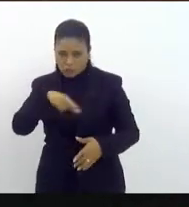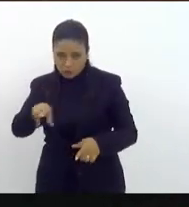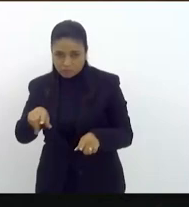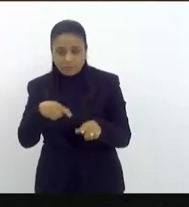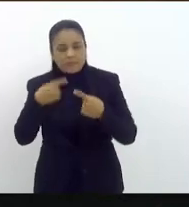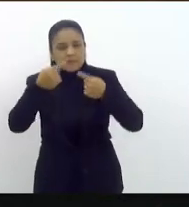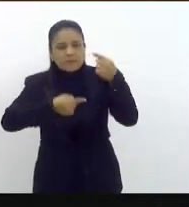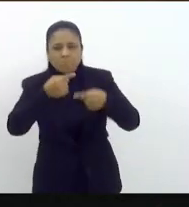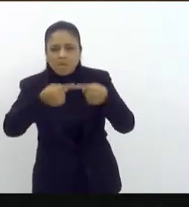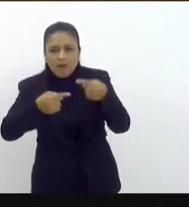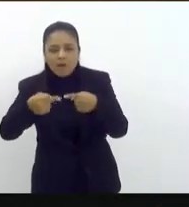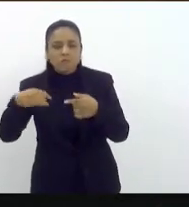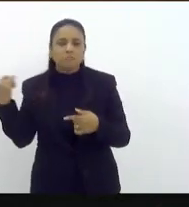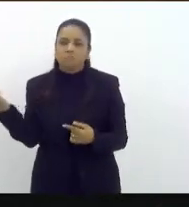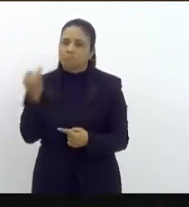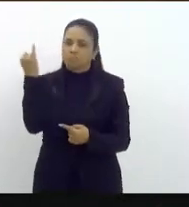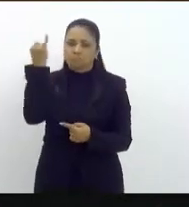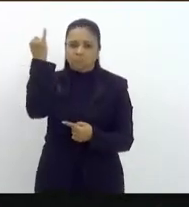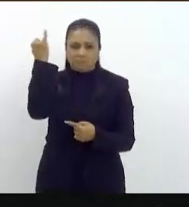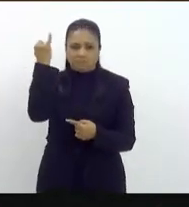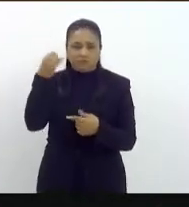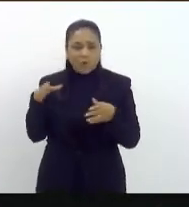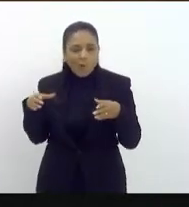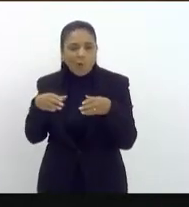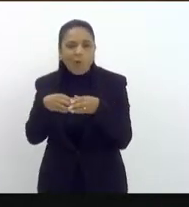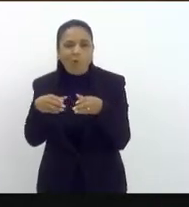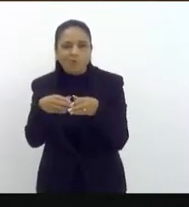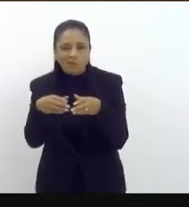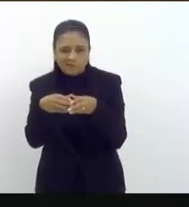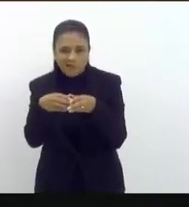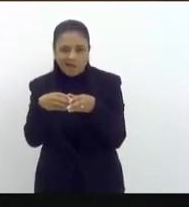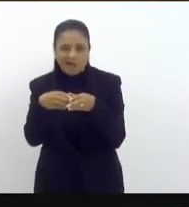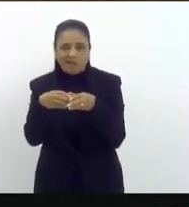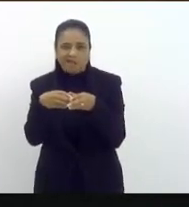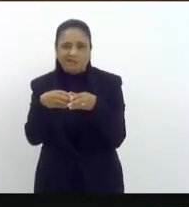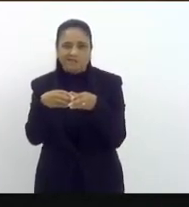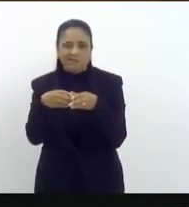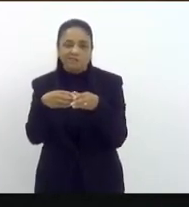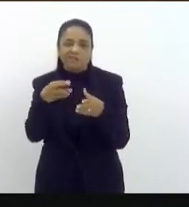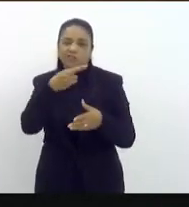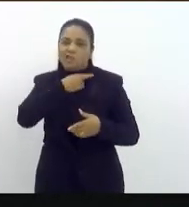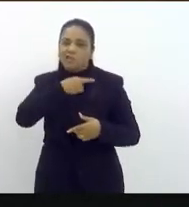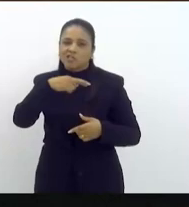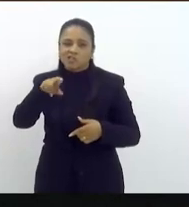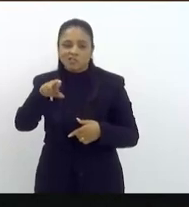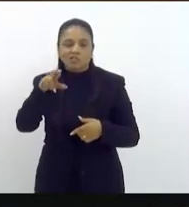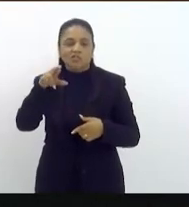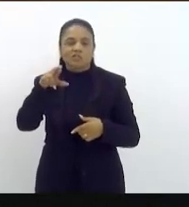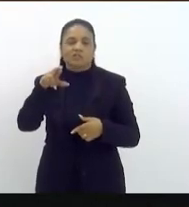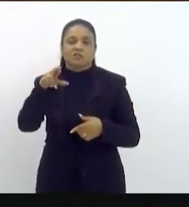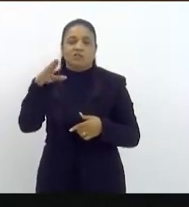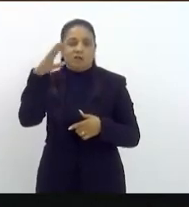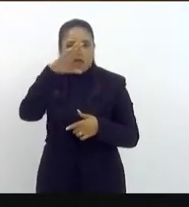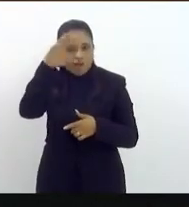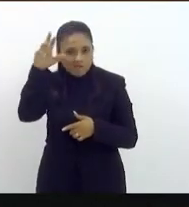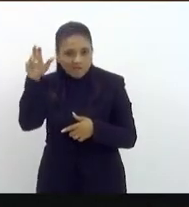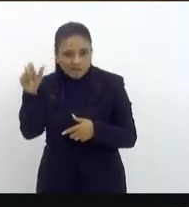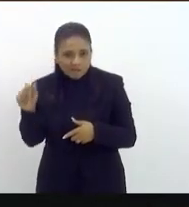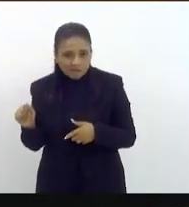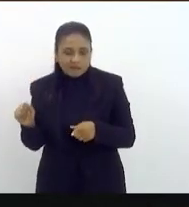nós já temos feito com as comunidades eh de religiões de matriz africana e que hoje